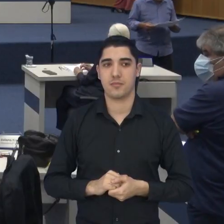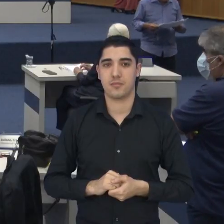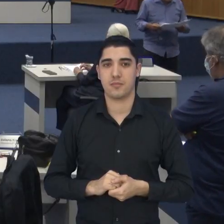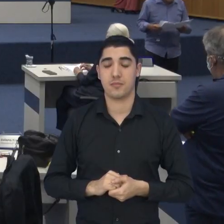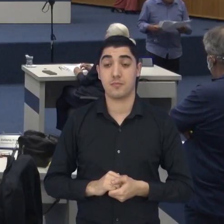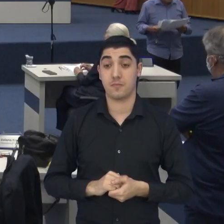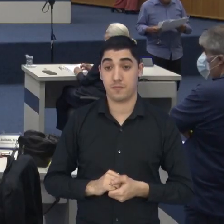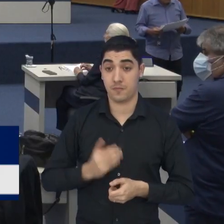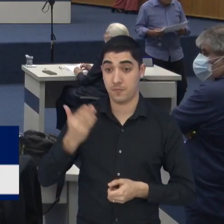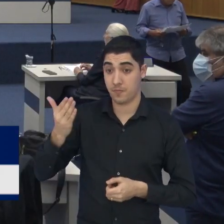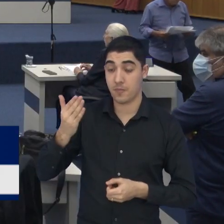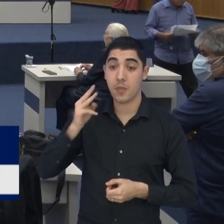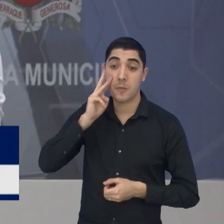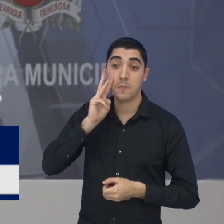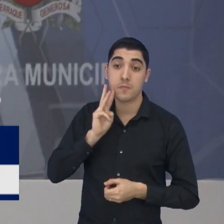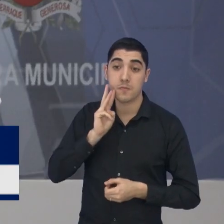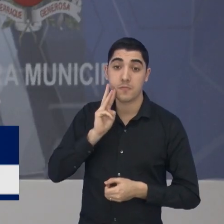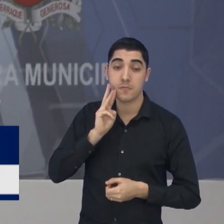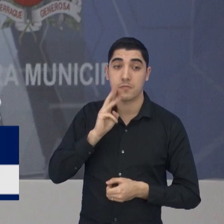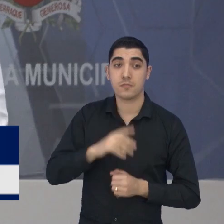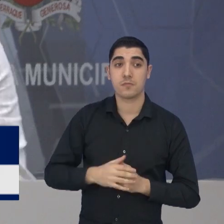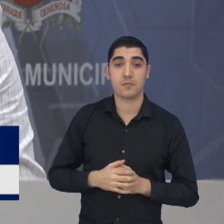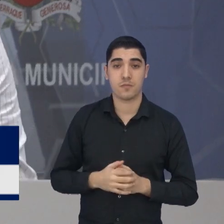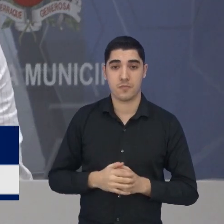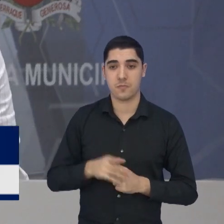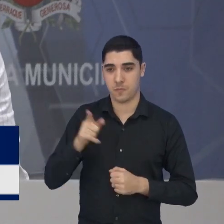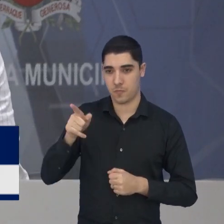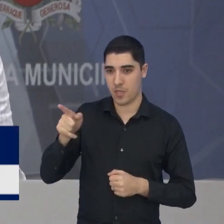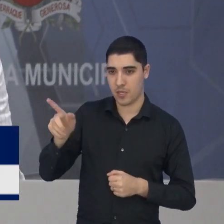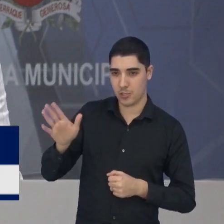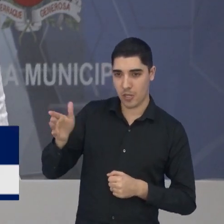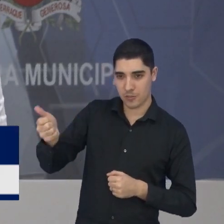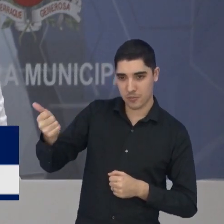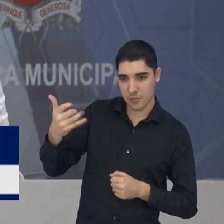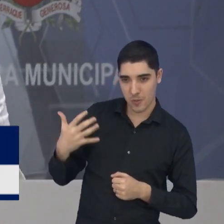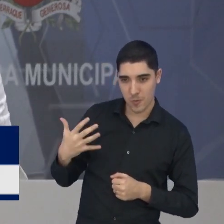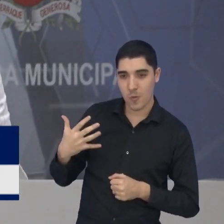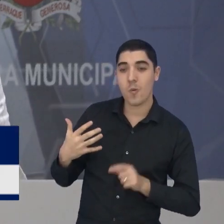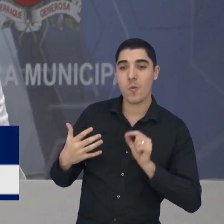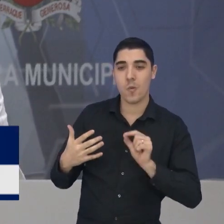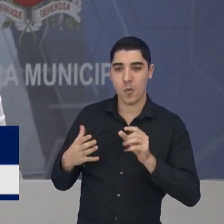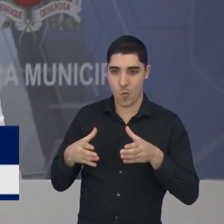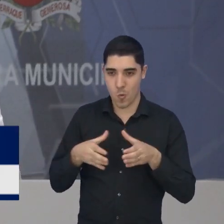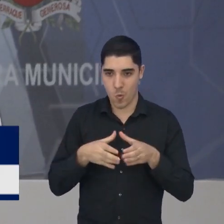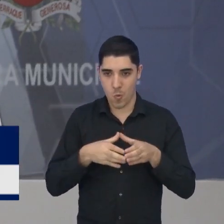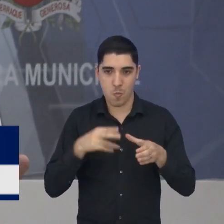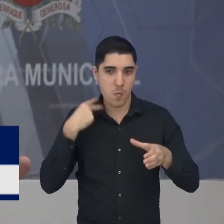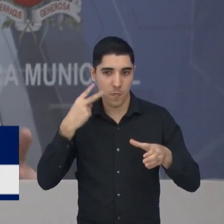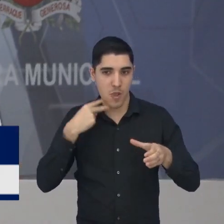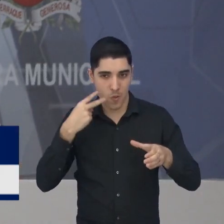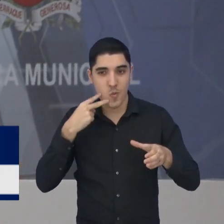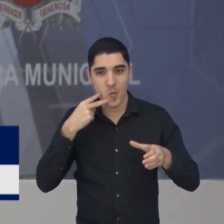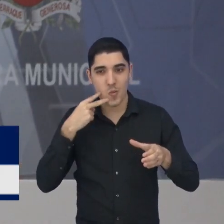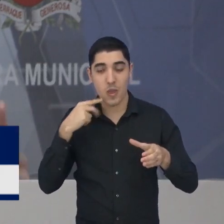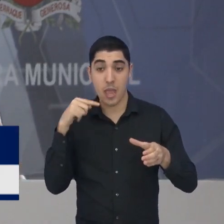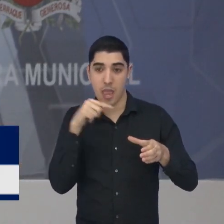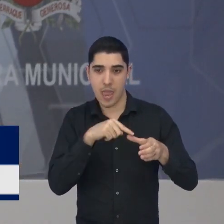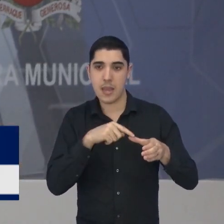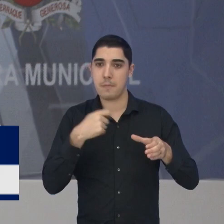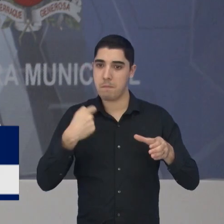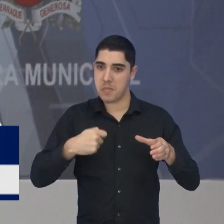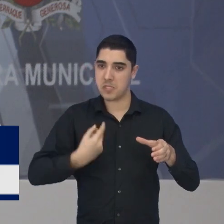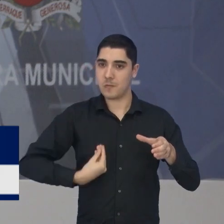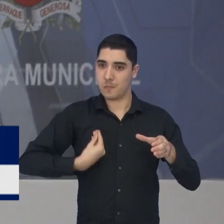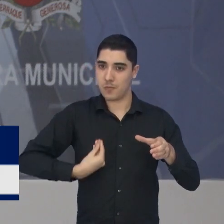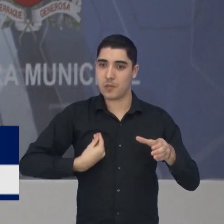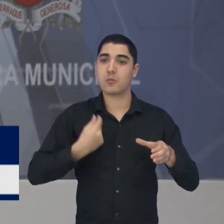Vereador Walter, como o senhor falou, os conselhos eles existem justamente para aglutinar, para